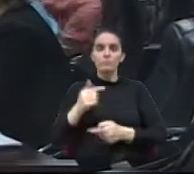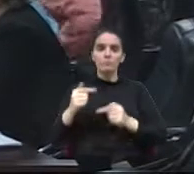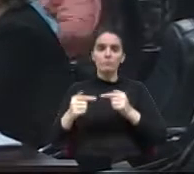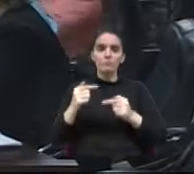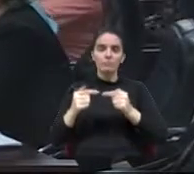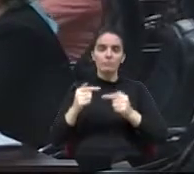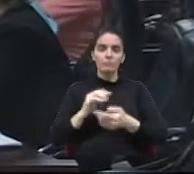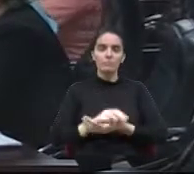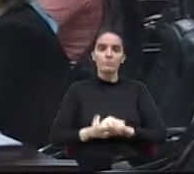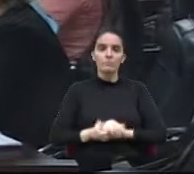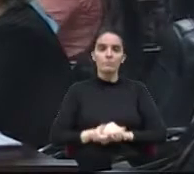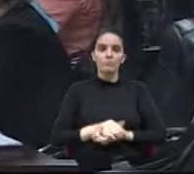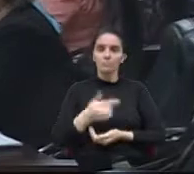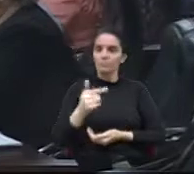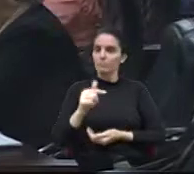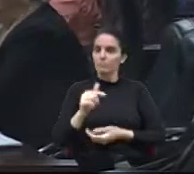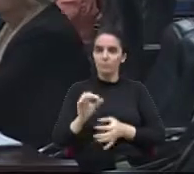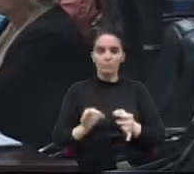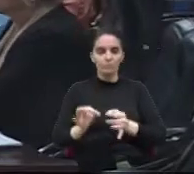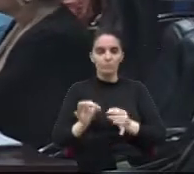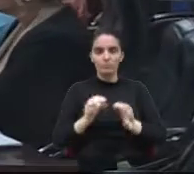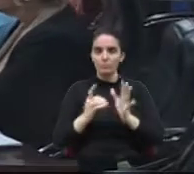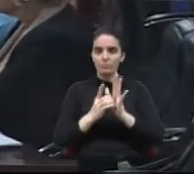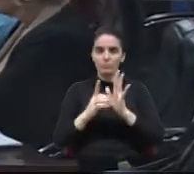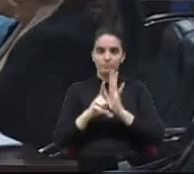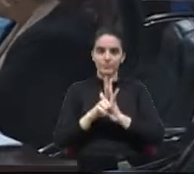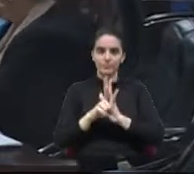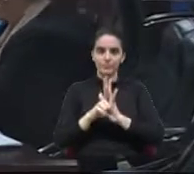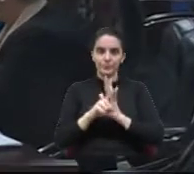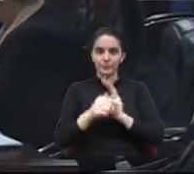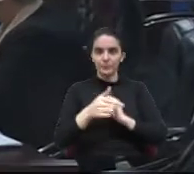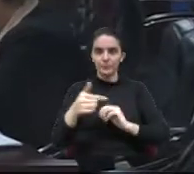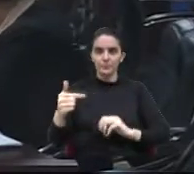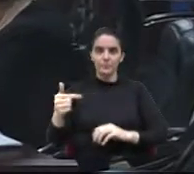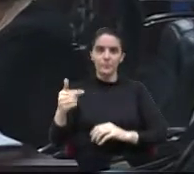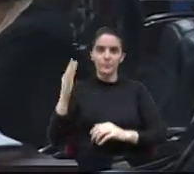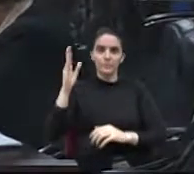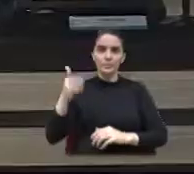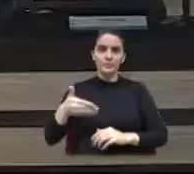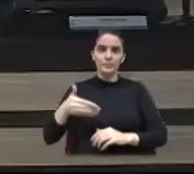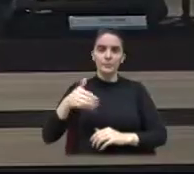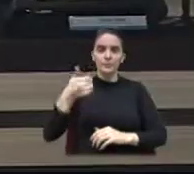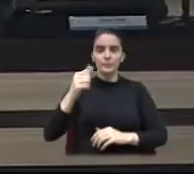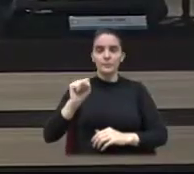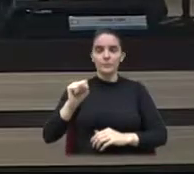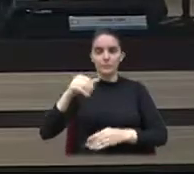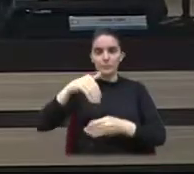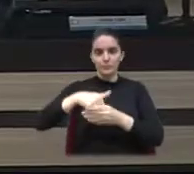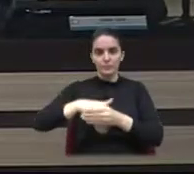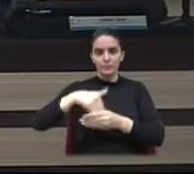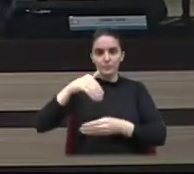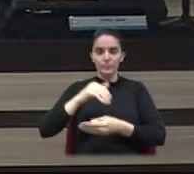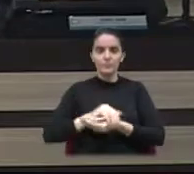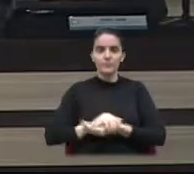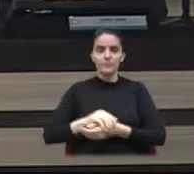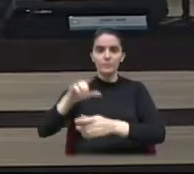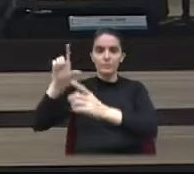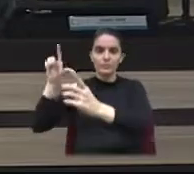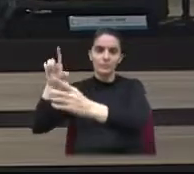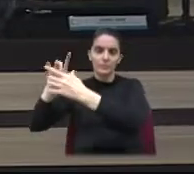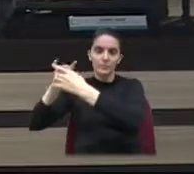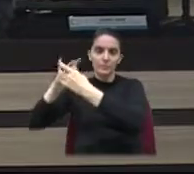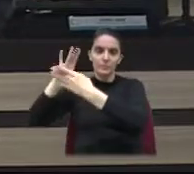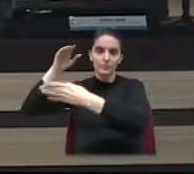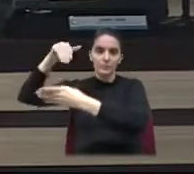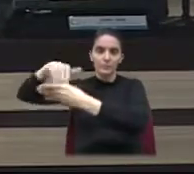discussão. Não havendo o projeto de decreto legislativo 22/2018, ele vai à votação e o painel de votação